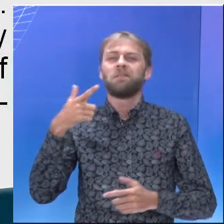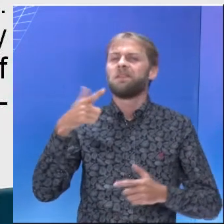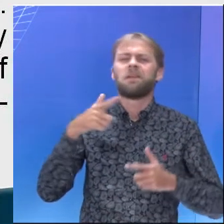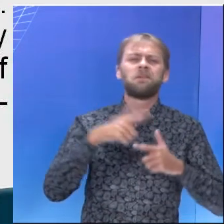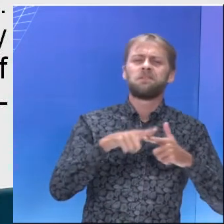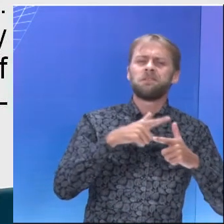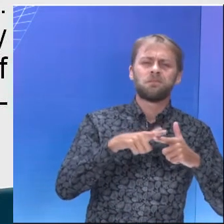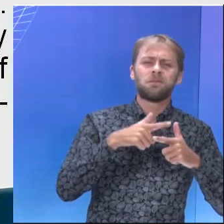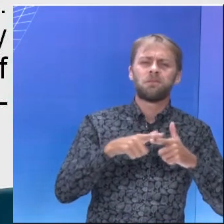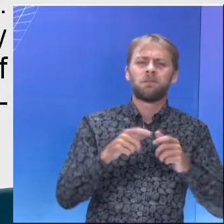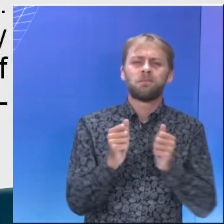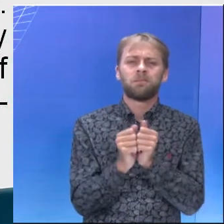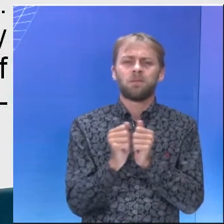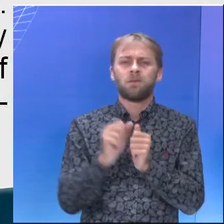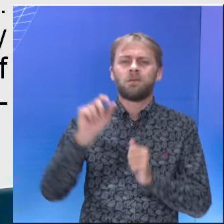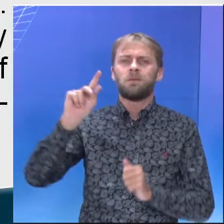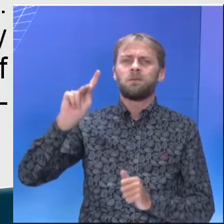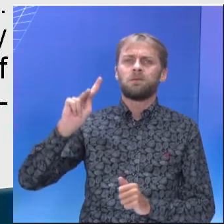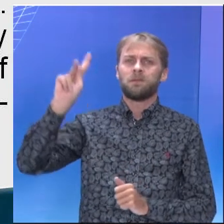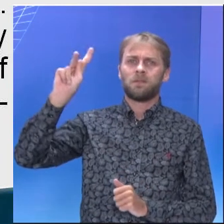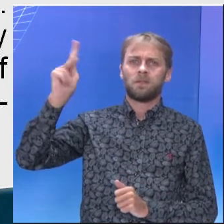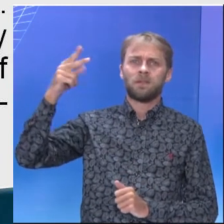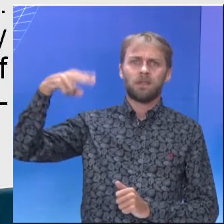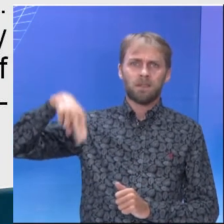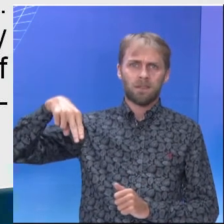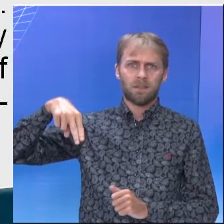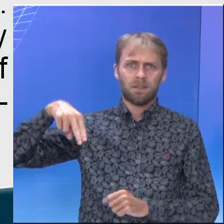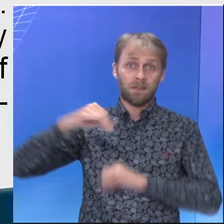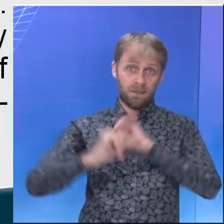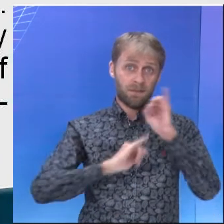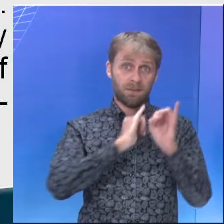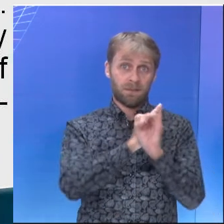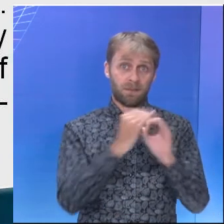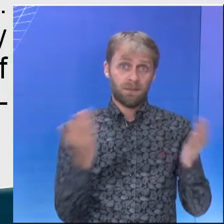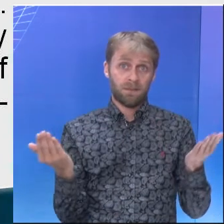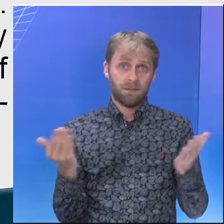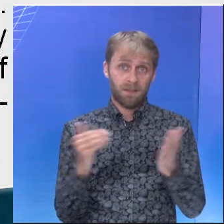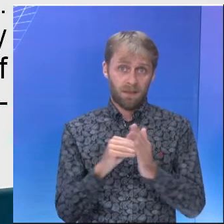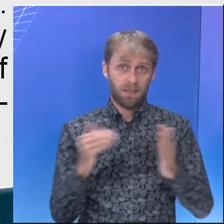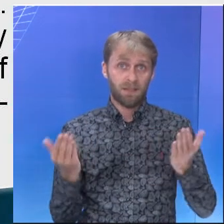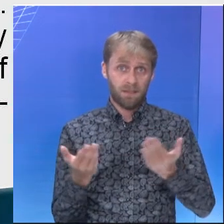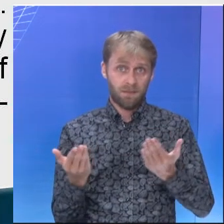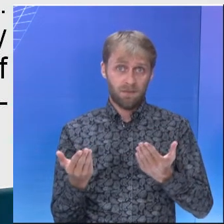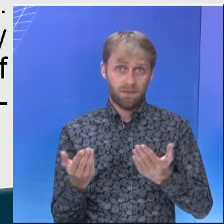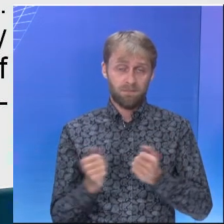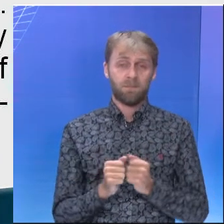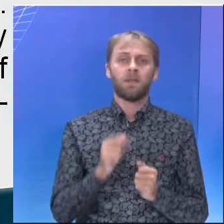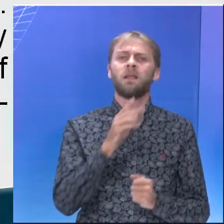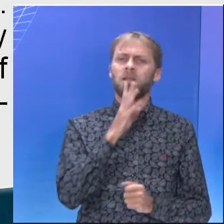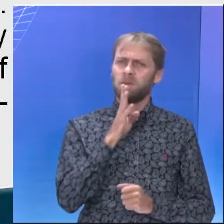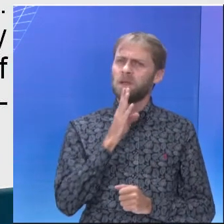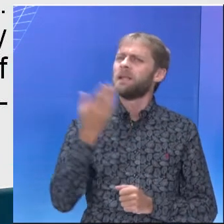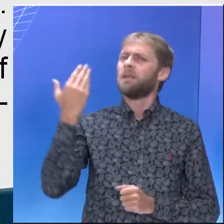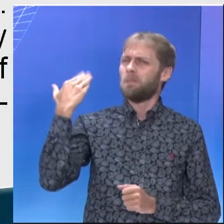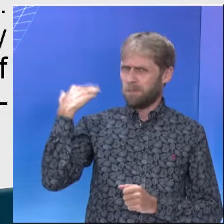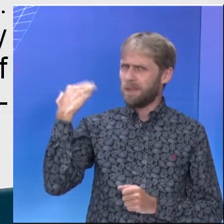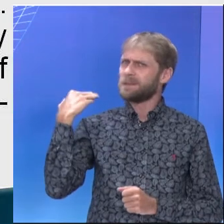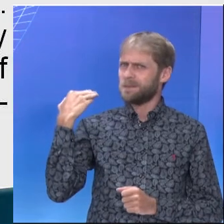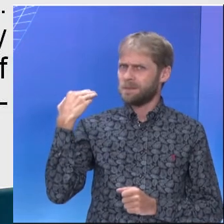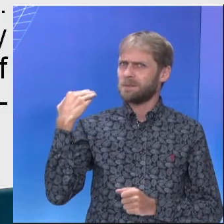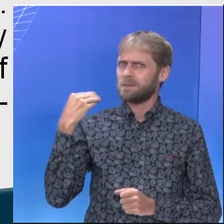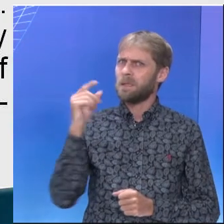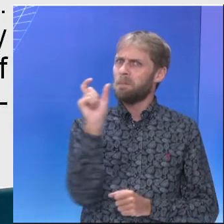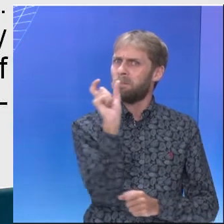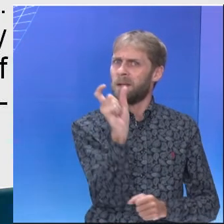problem with Khan Academy site until very recently. Gente, vocês conhecem o passado e a negativa.